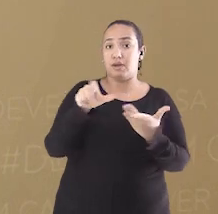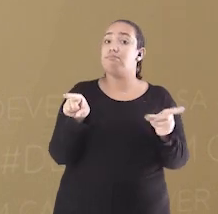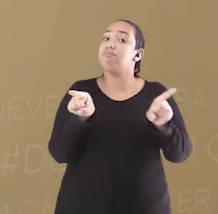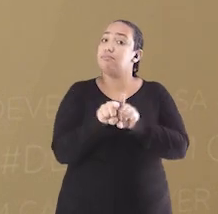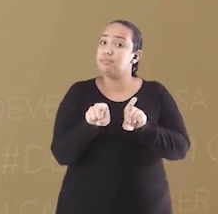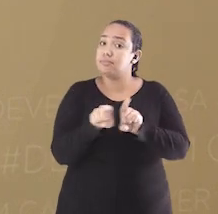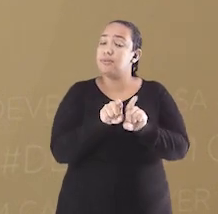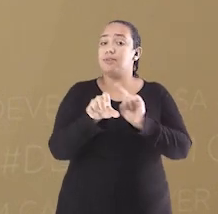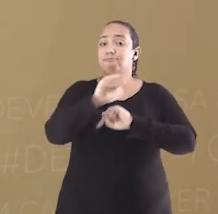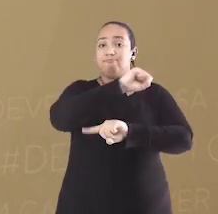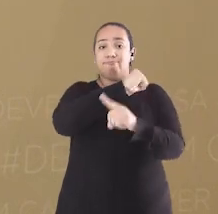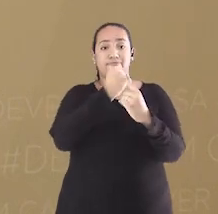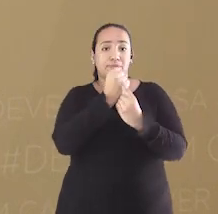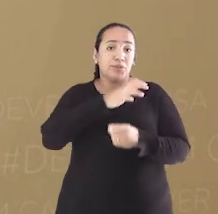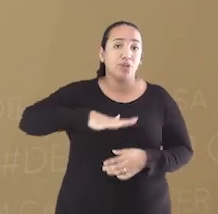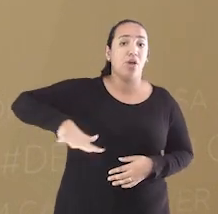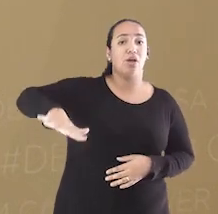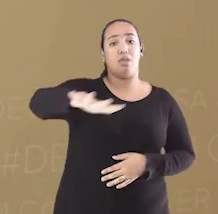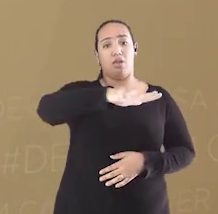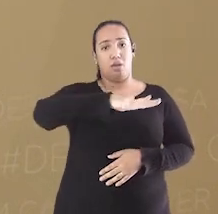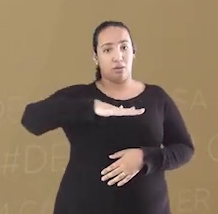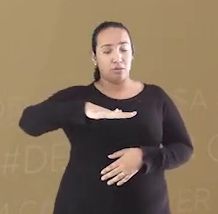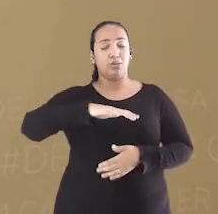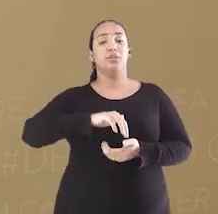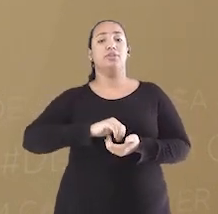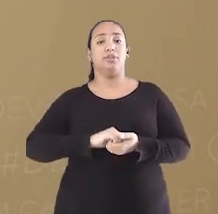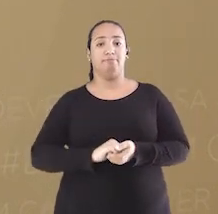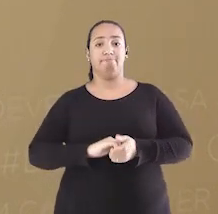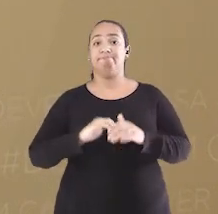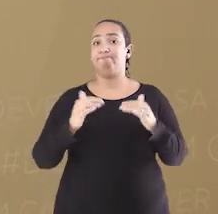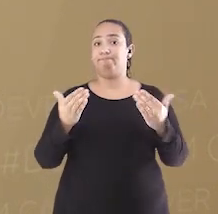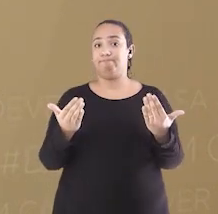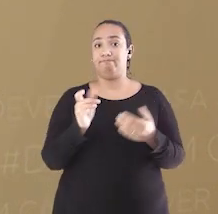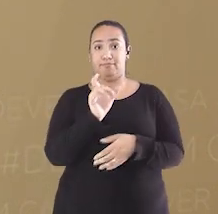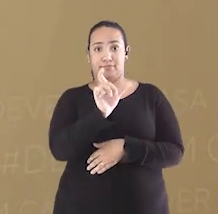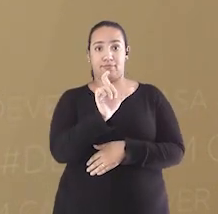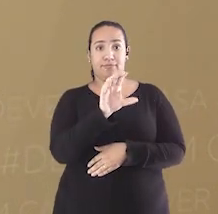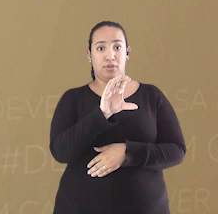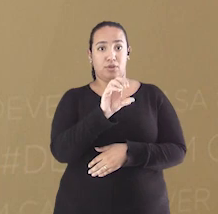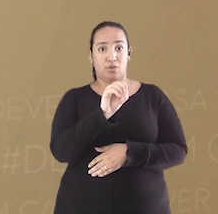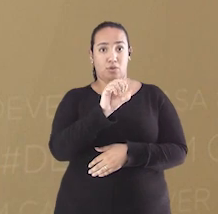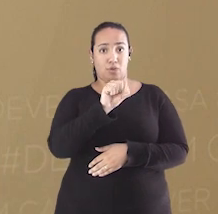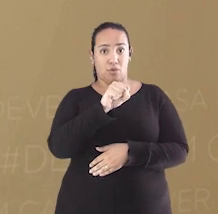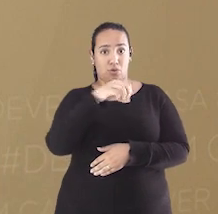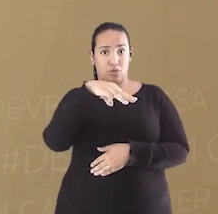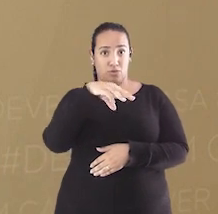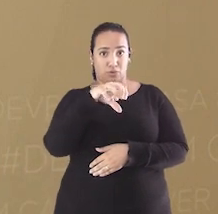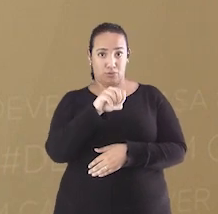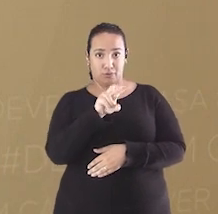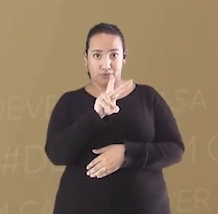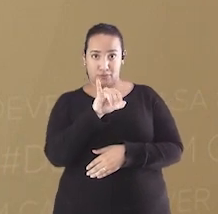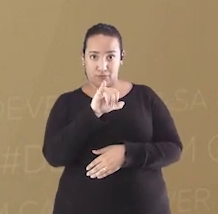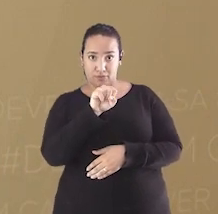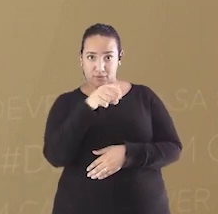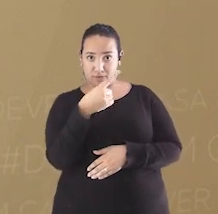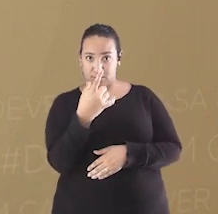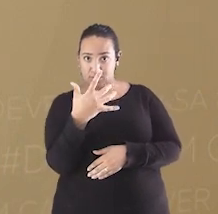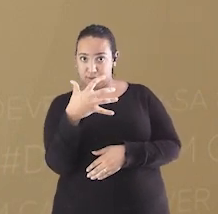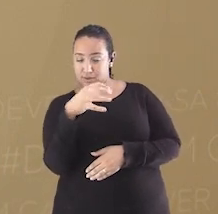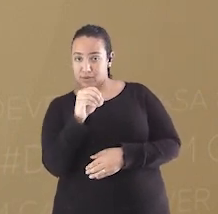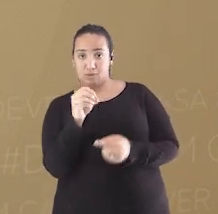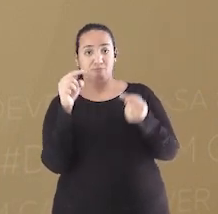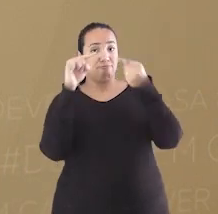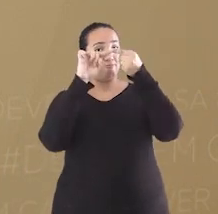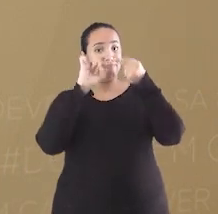geral. E claro, cosmovisão tem a ver diretamente com você e comigo.